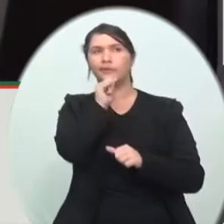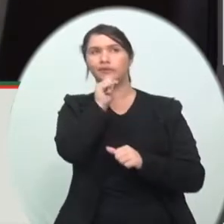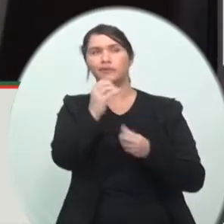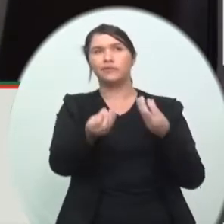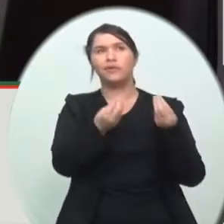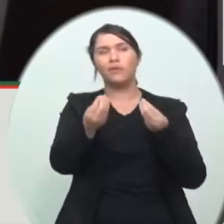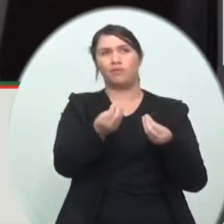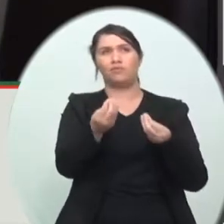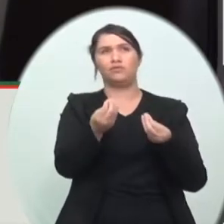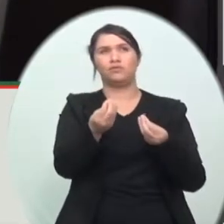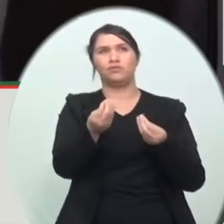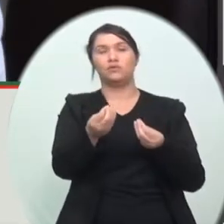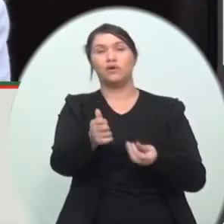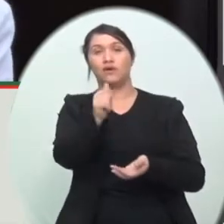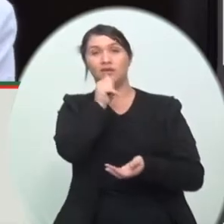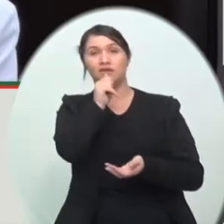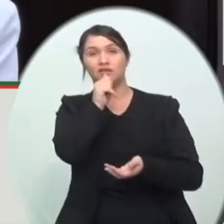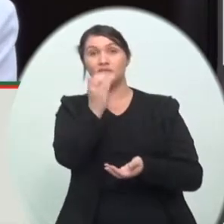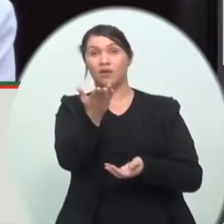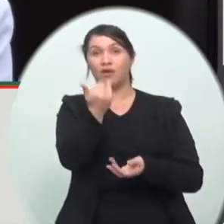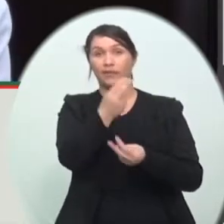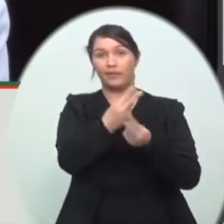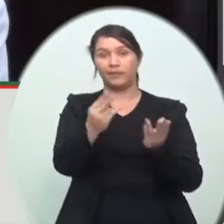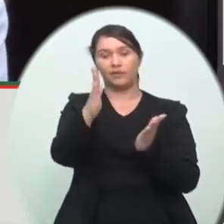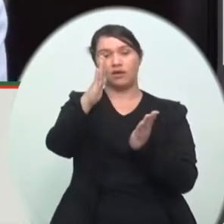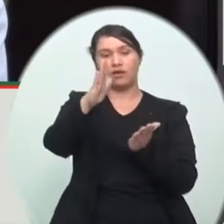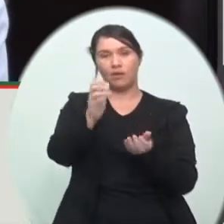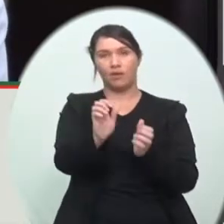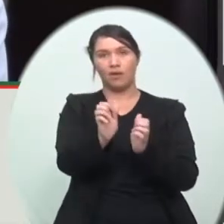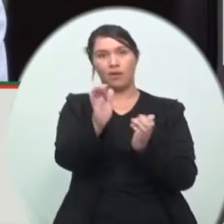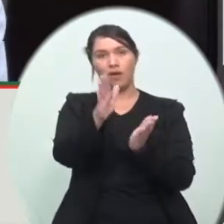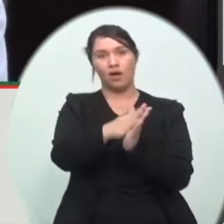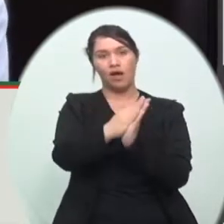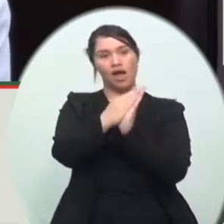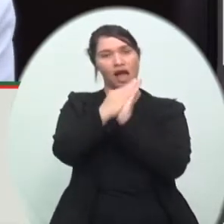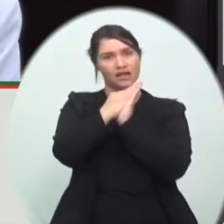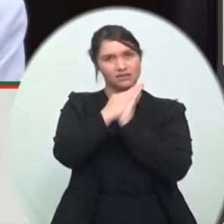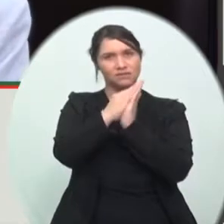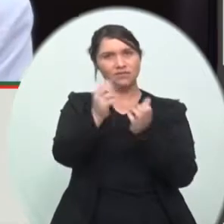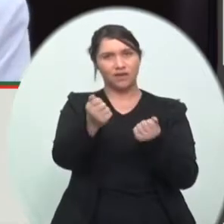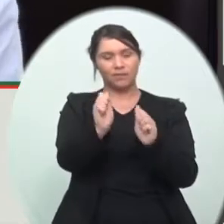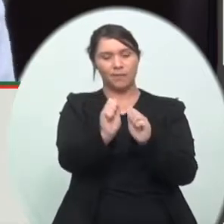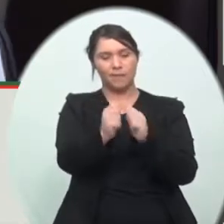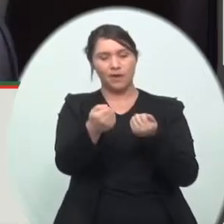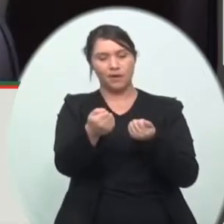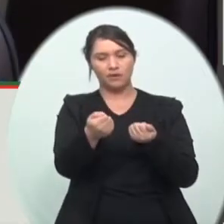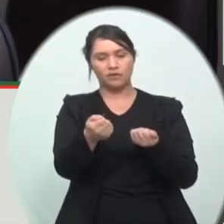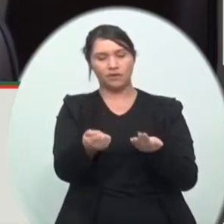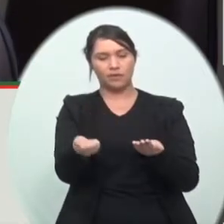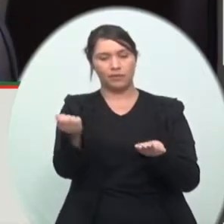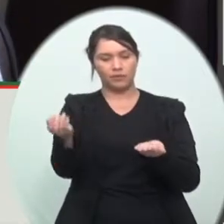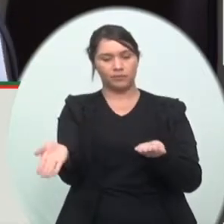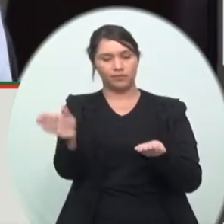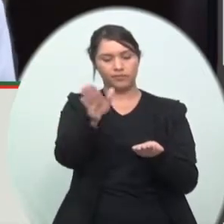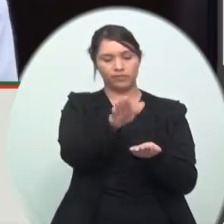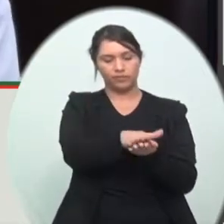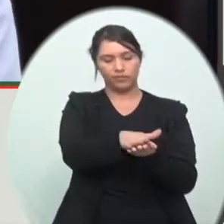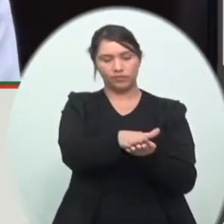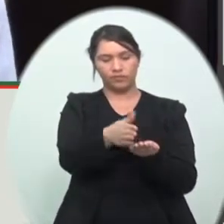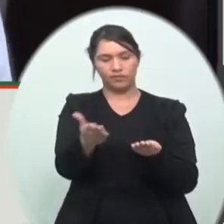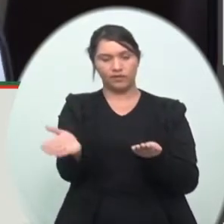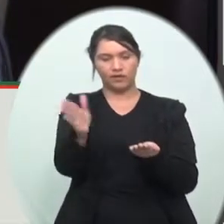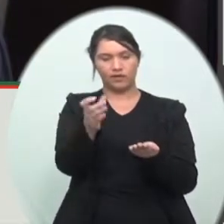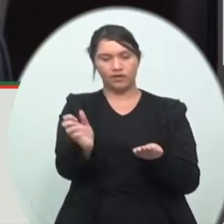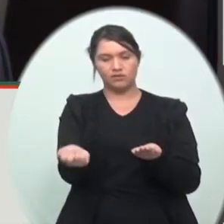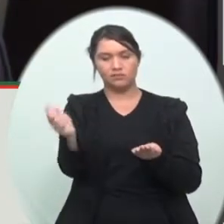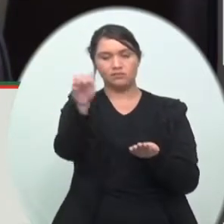exemplo? Vamos transformar um jeito tradicional de comer sanduíche num jeito digital. Eu chamo